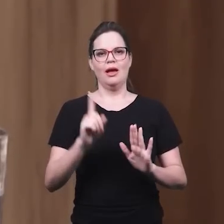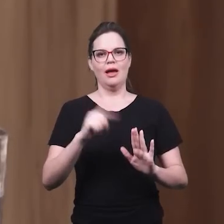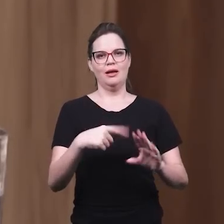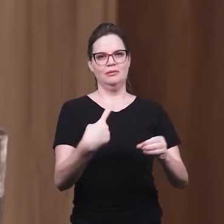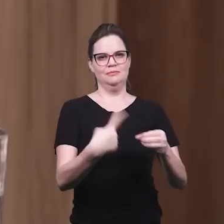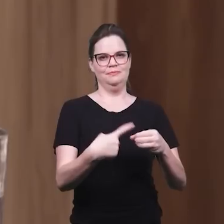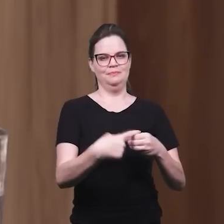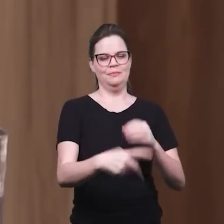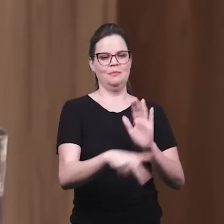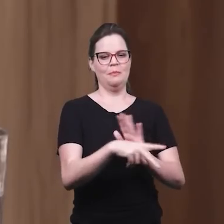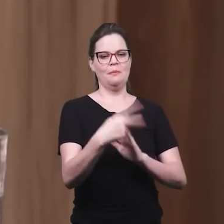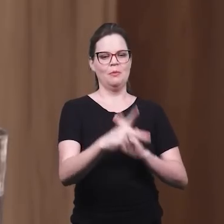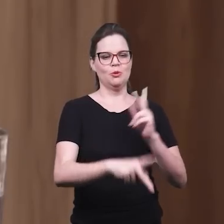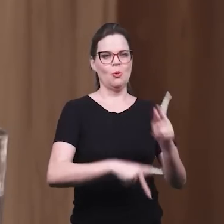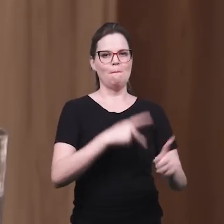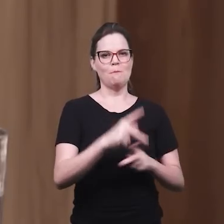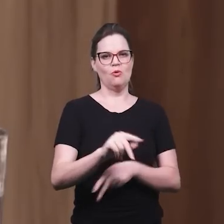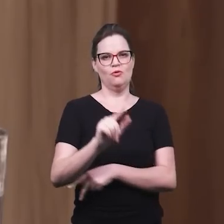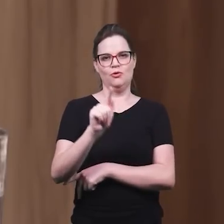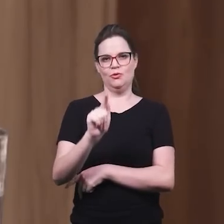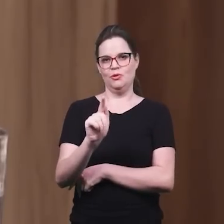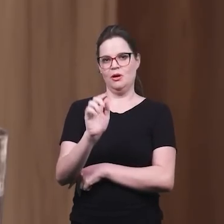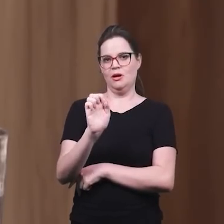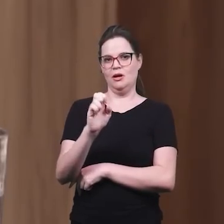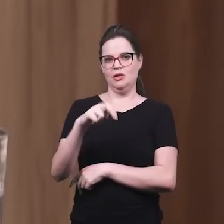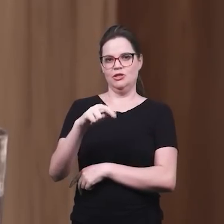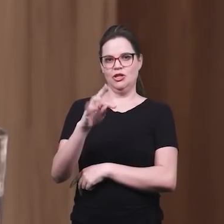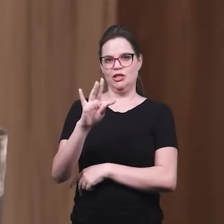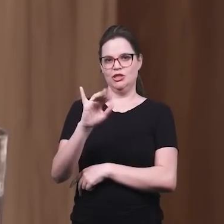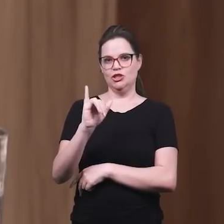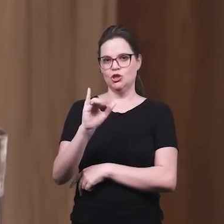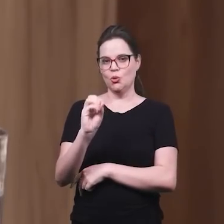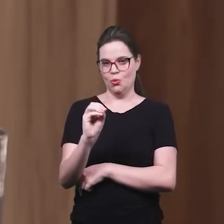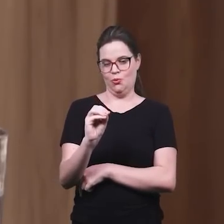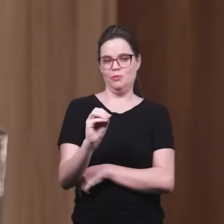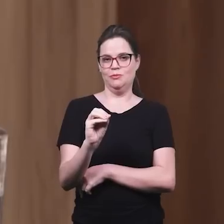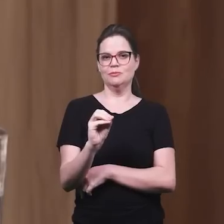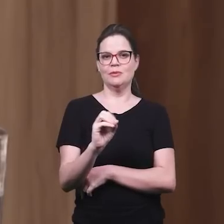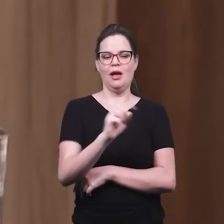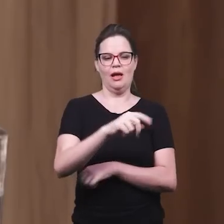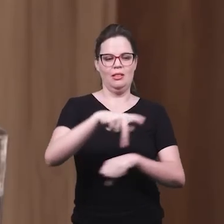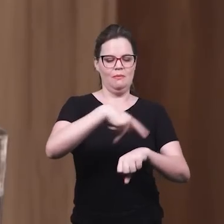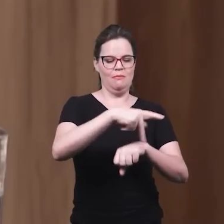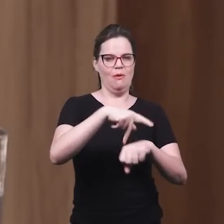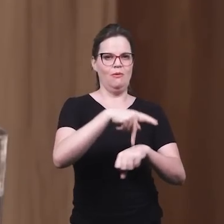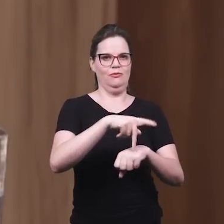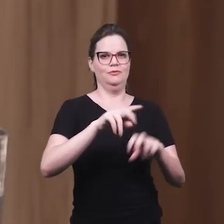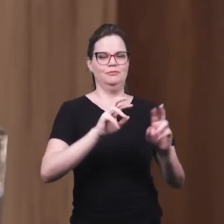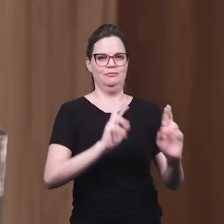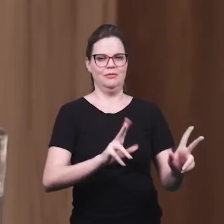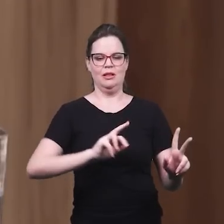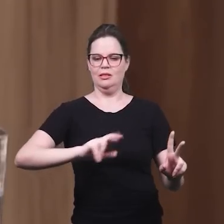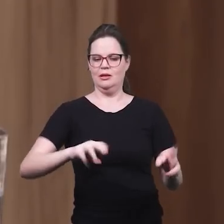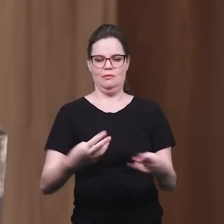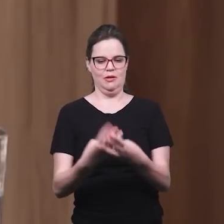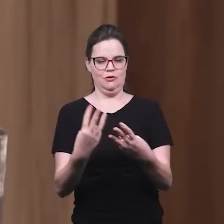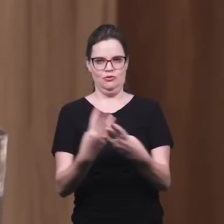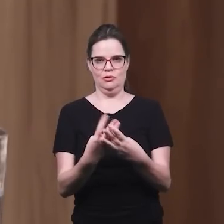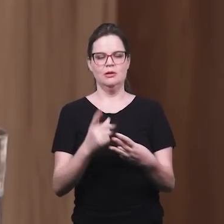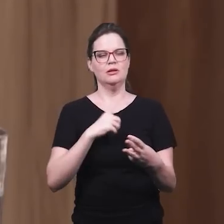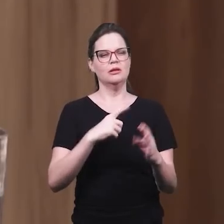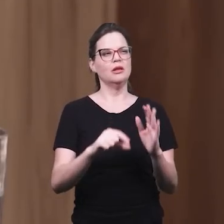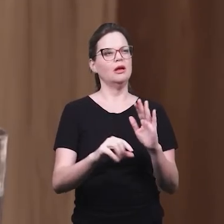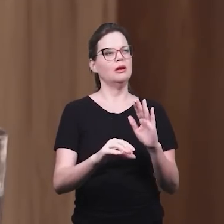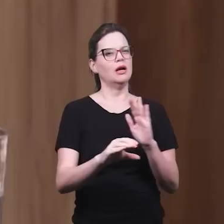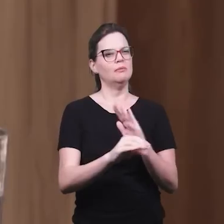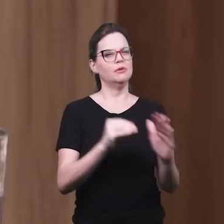cidade dos gentios, ou seja, a cidade das nações. Existe até uma expressão do capítulo 4 do livro